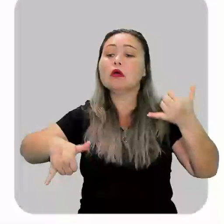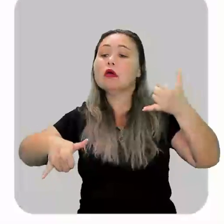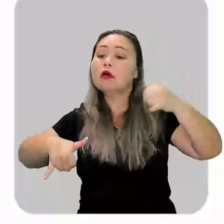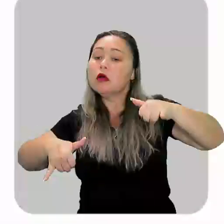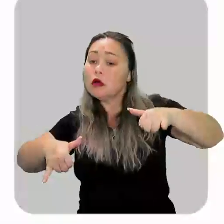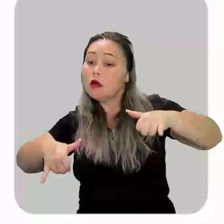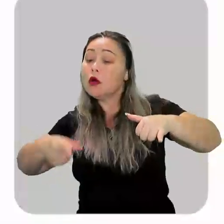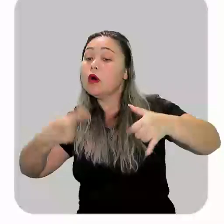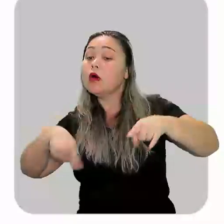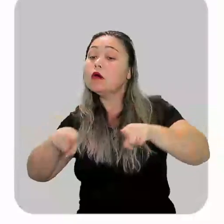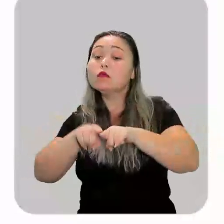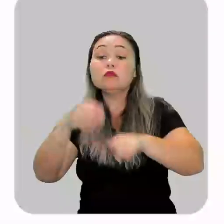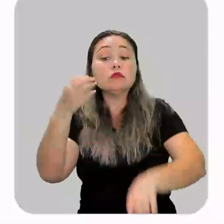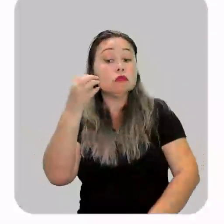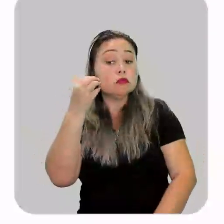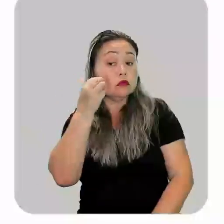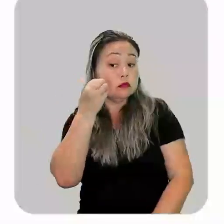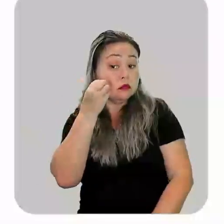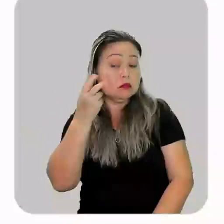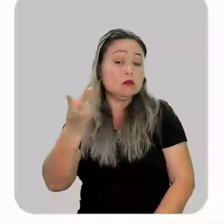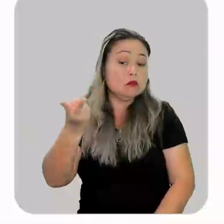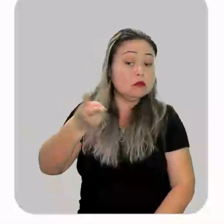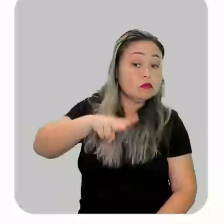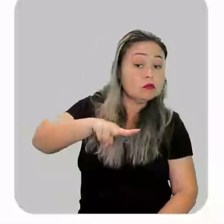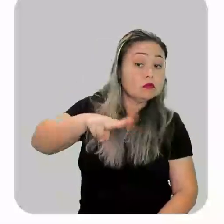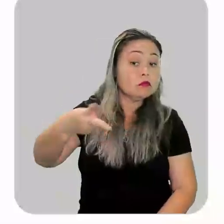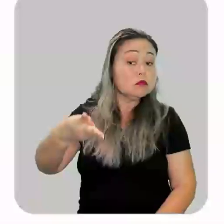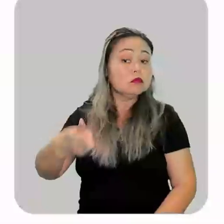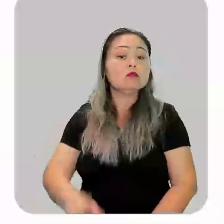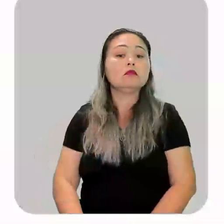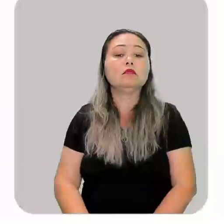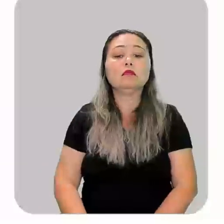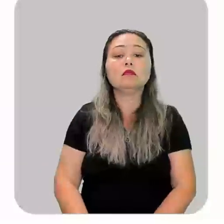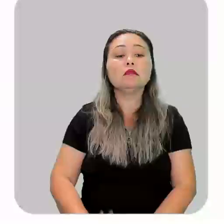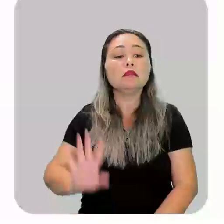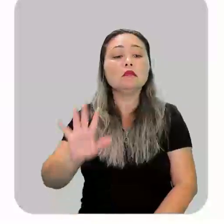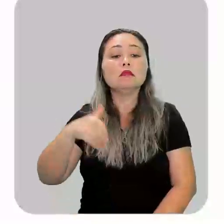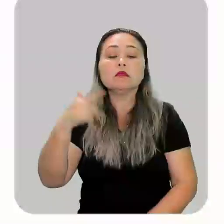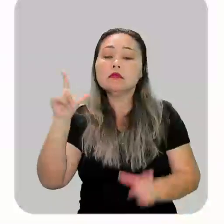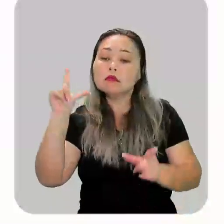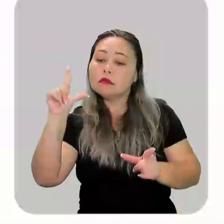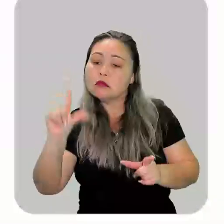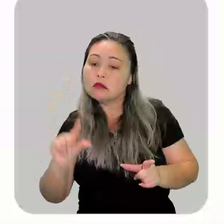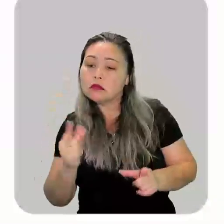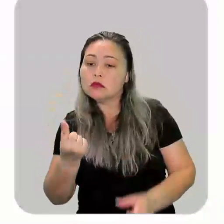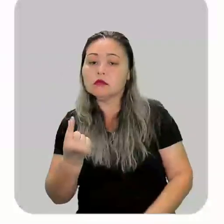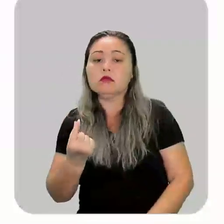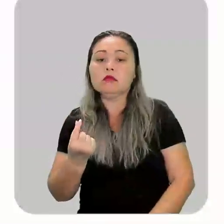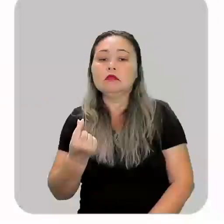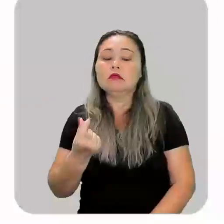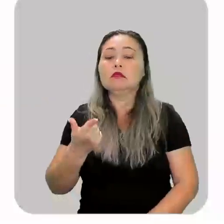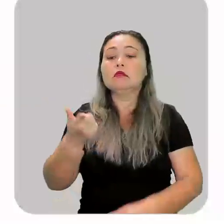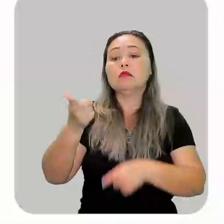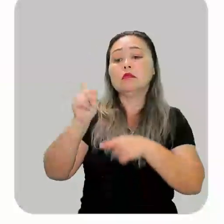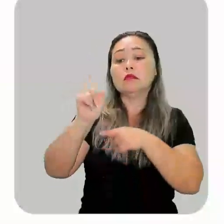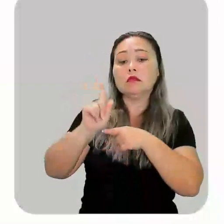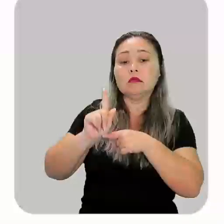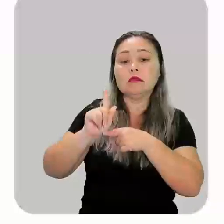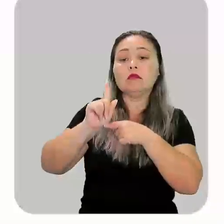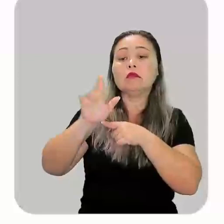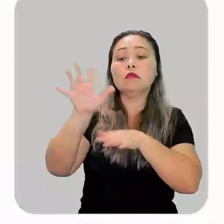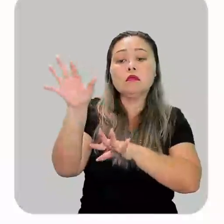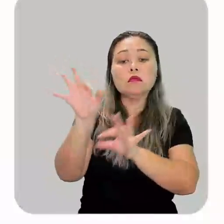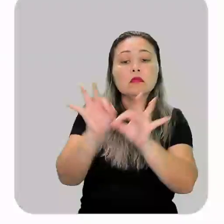telefones fixos quanto para celulares. Para reduzir os custos, o